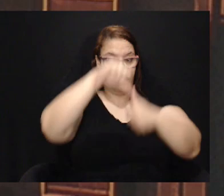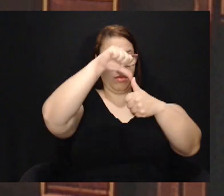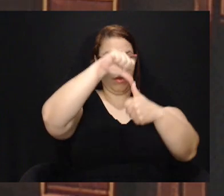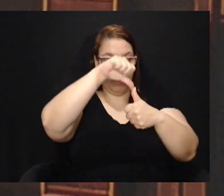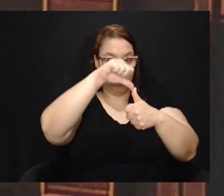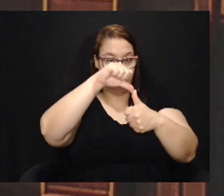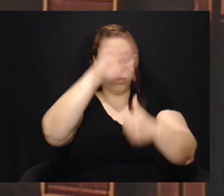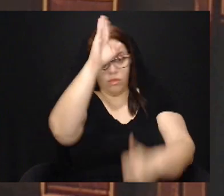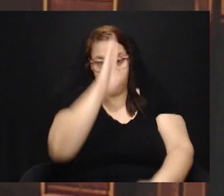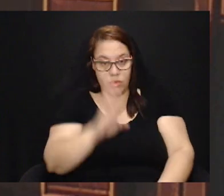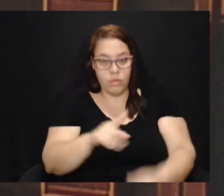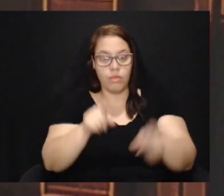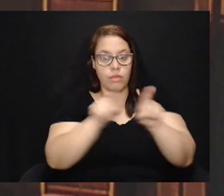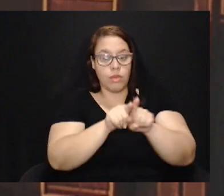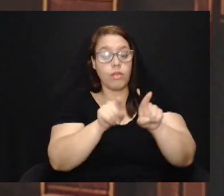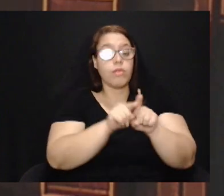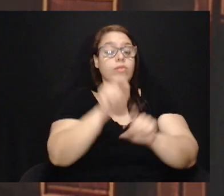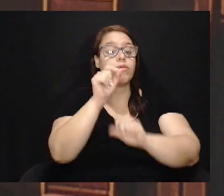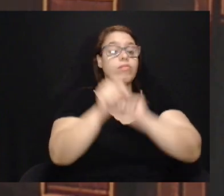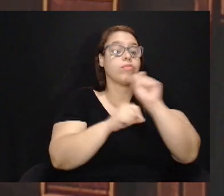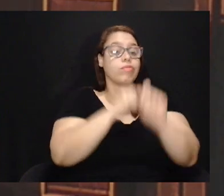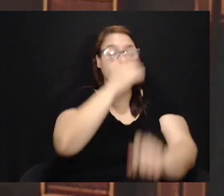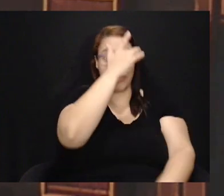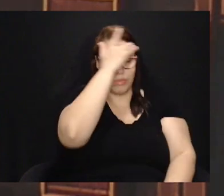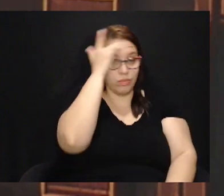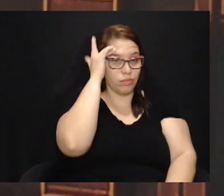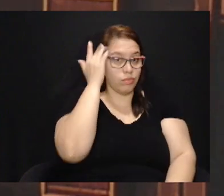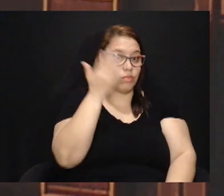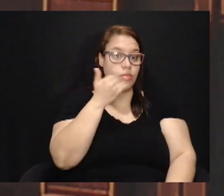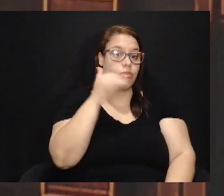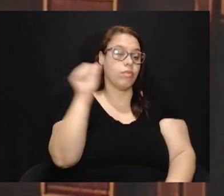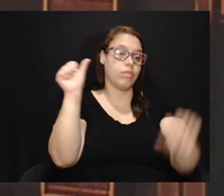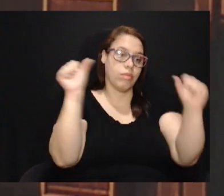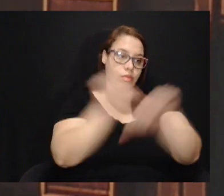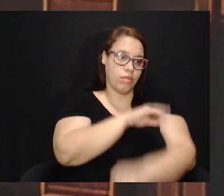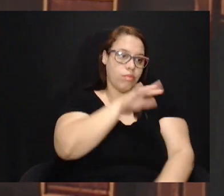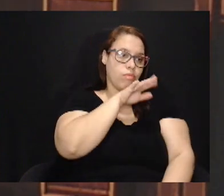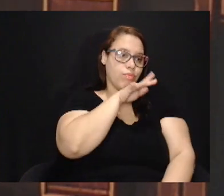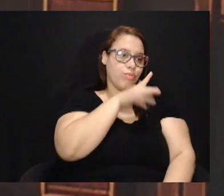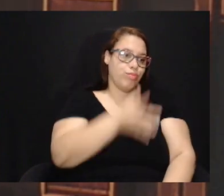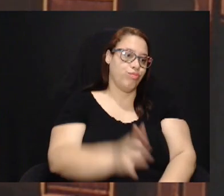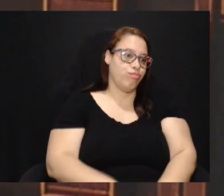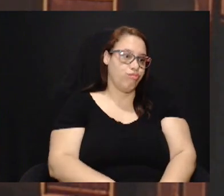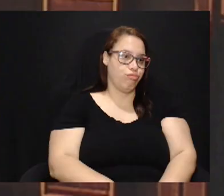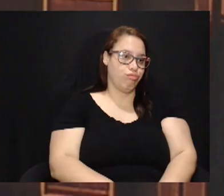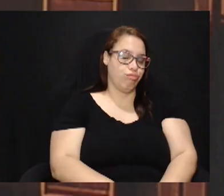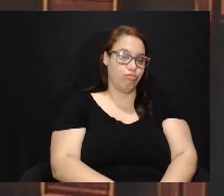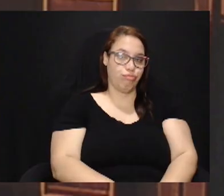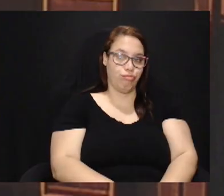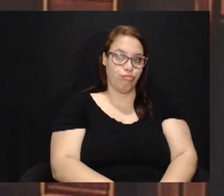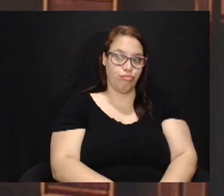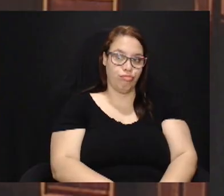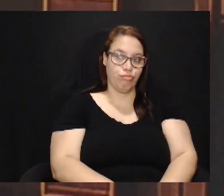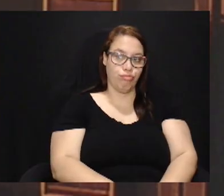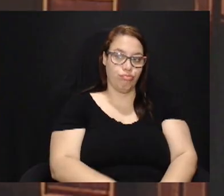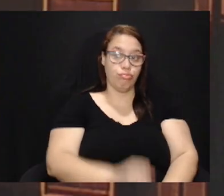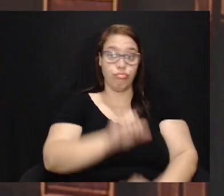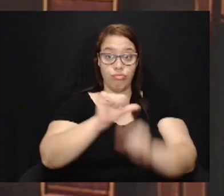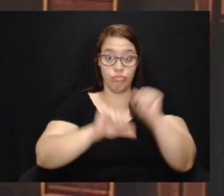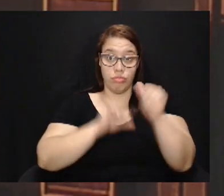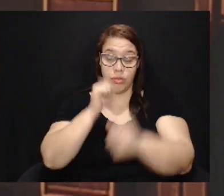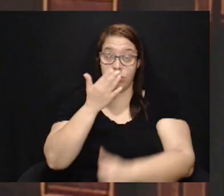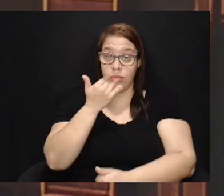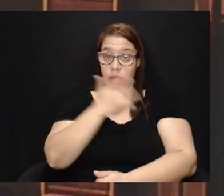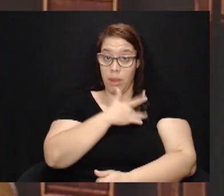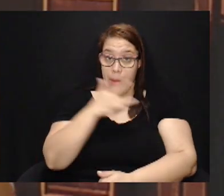provavelmente quer dizer que essas pessoas estão comendo mal. Ou seja, essas pessoas estão substituindo alimentos saudáveis, já que